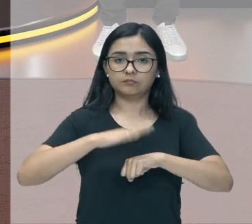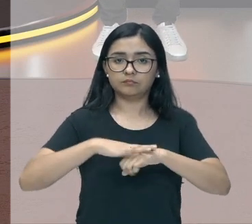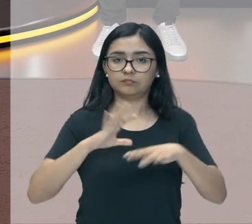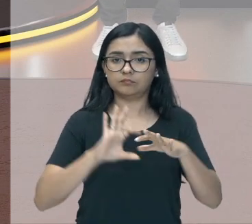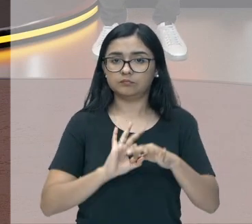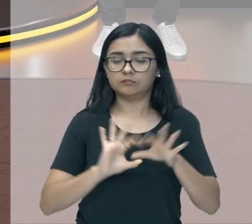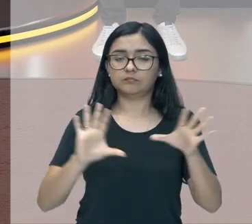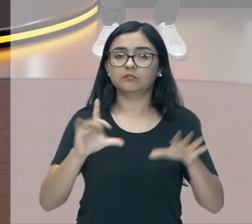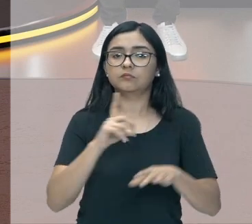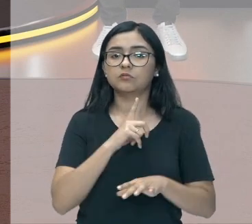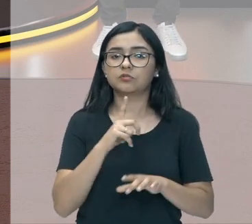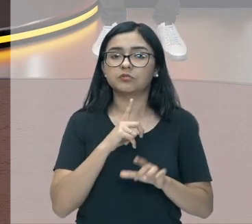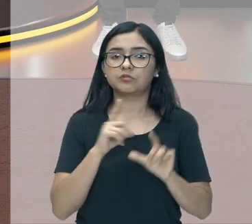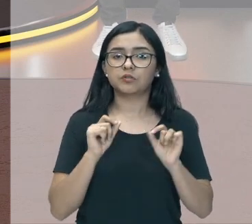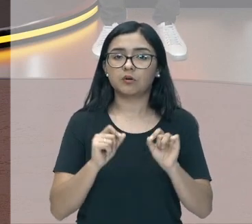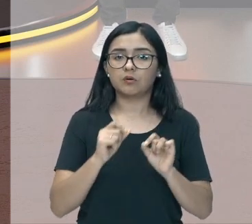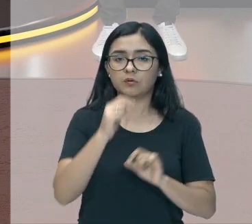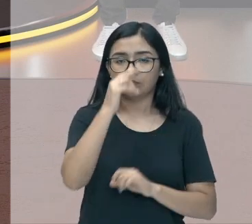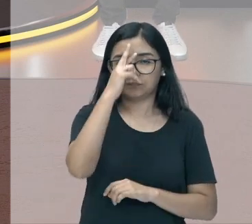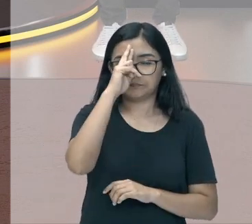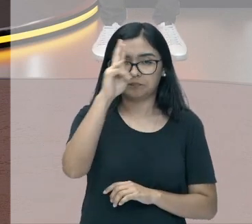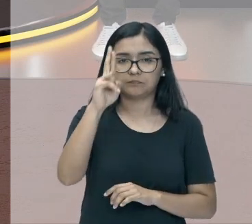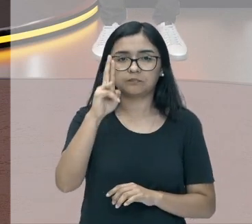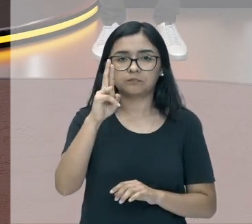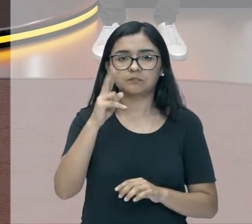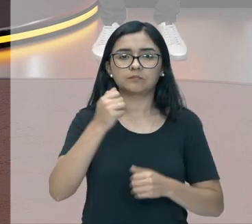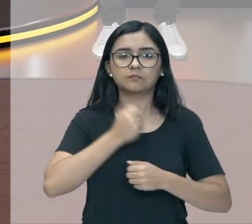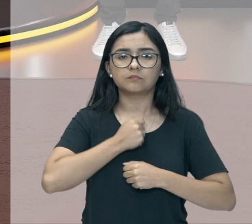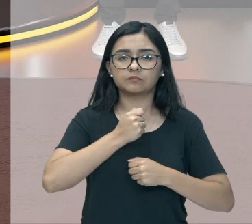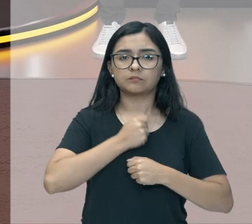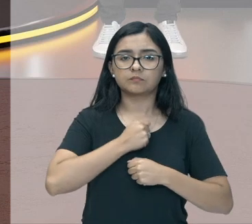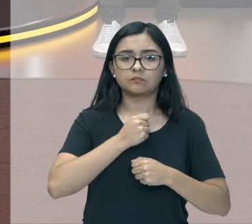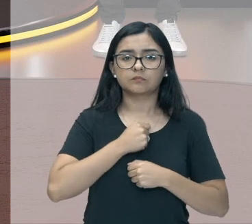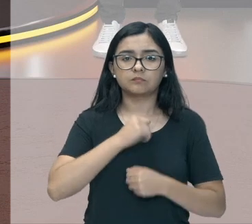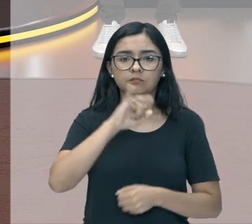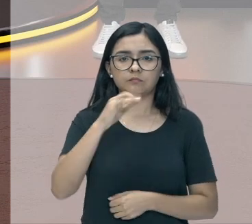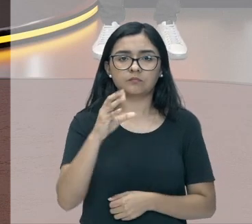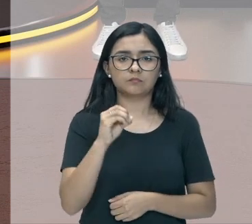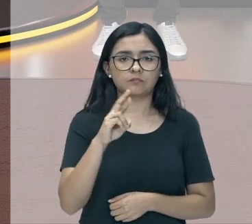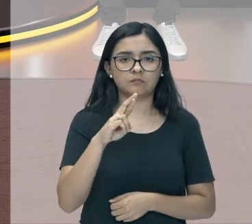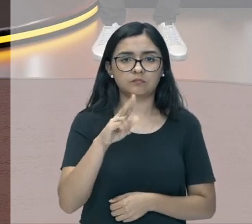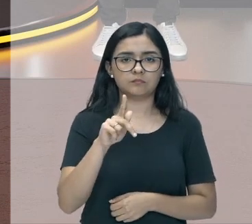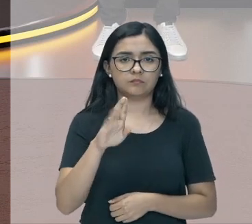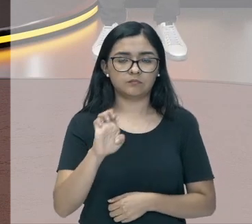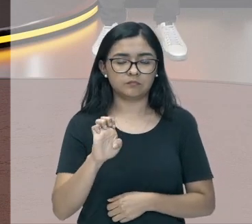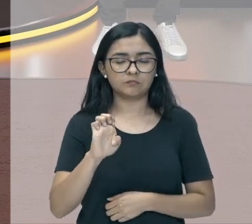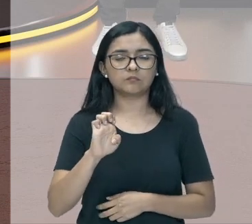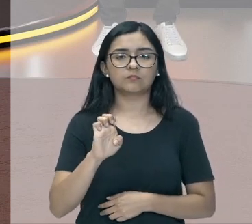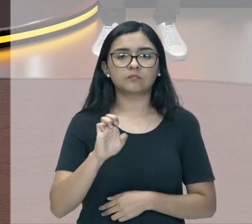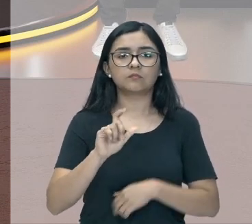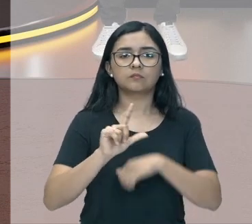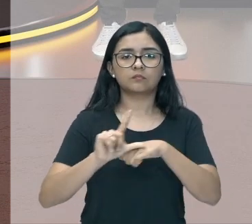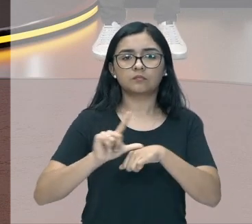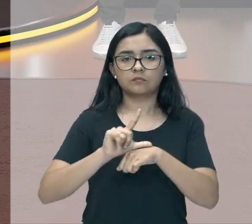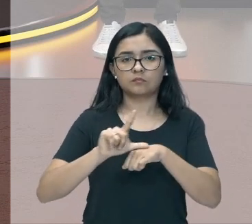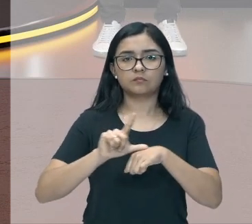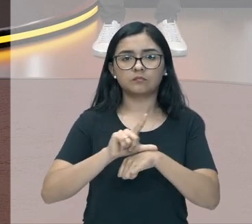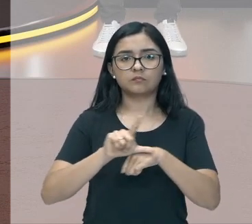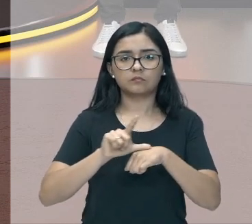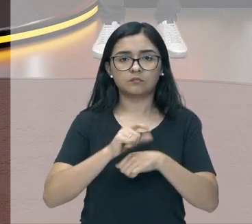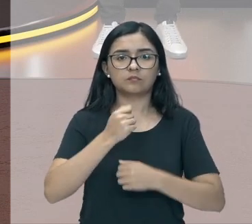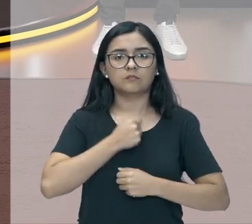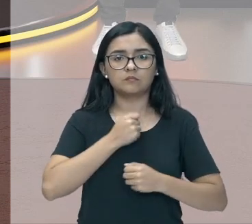como seu chefe aí do exército o George Washington, que liderou o exército colonial